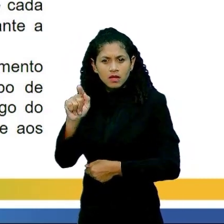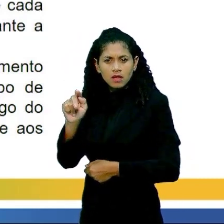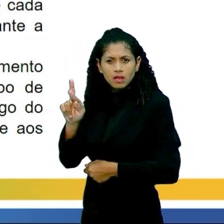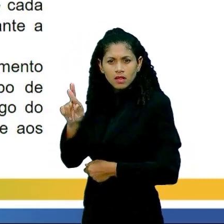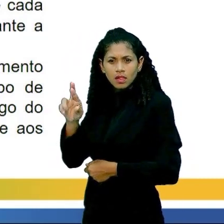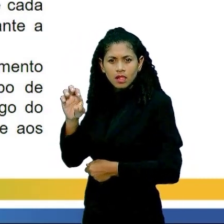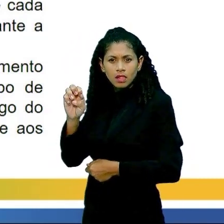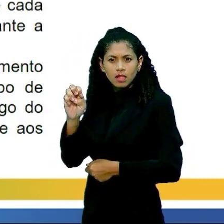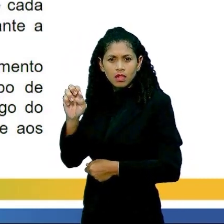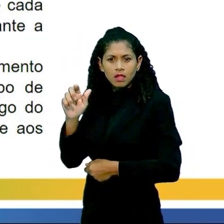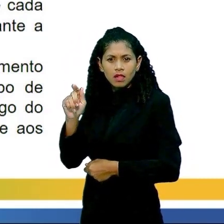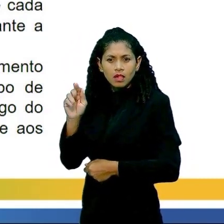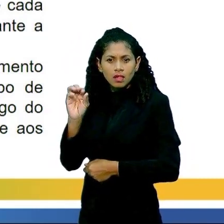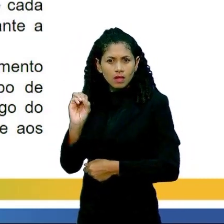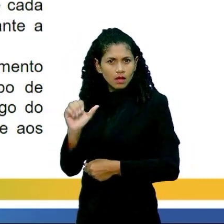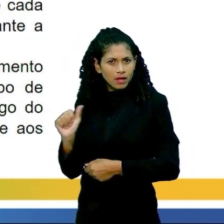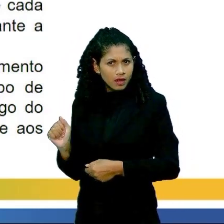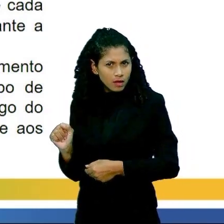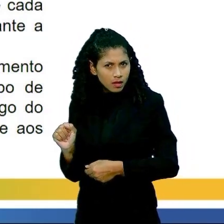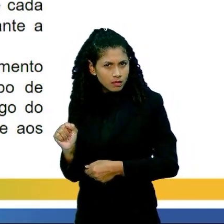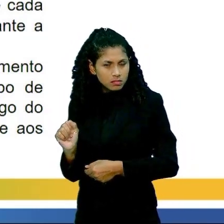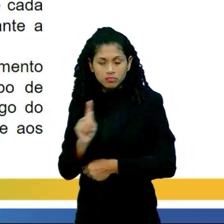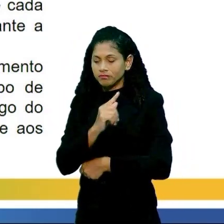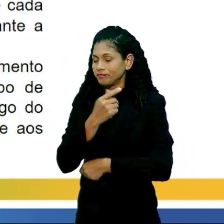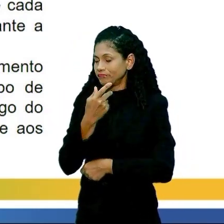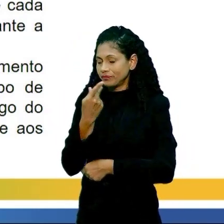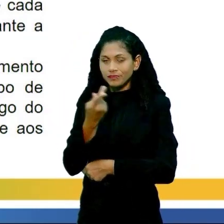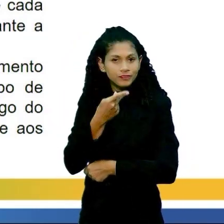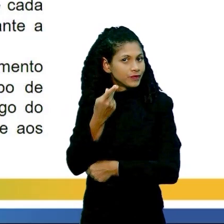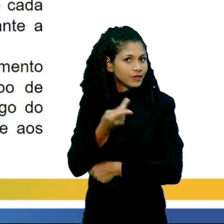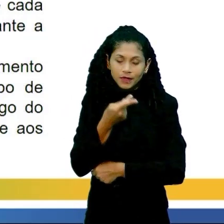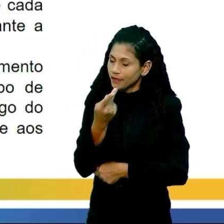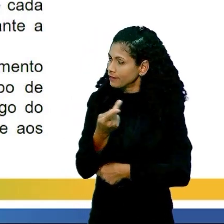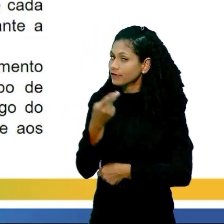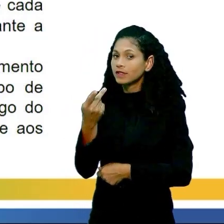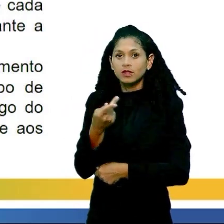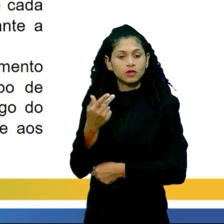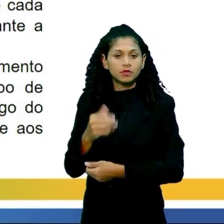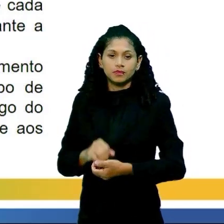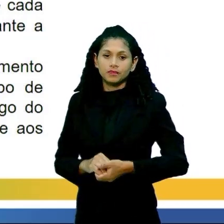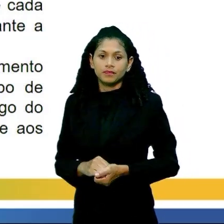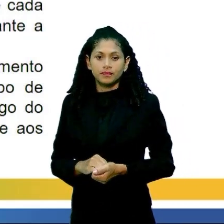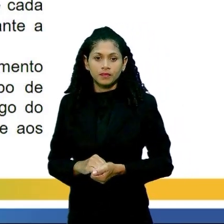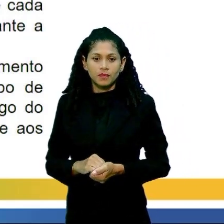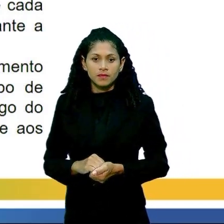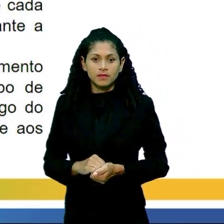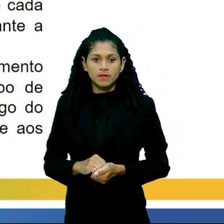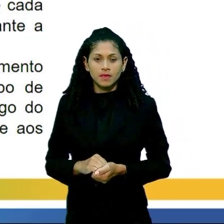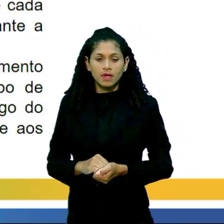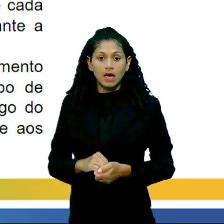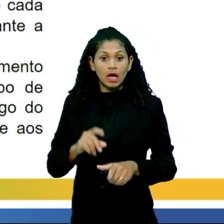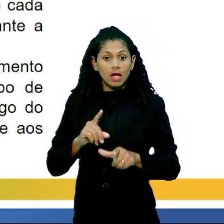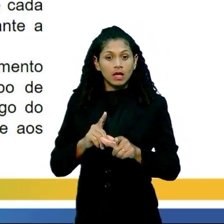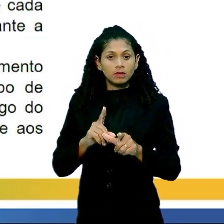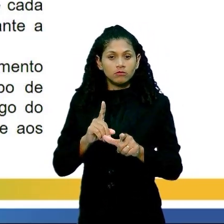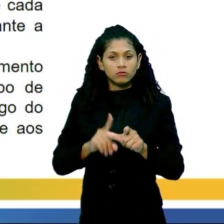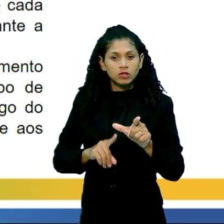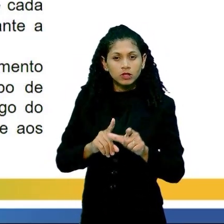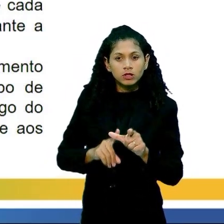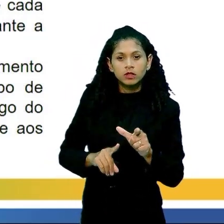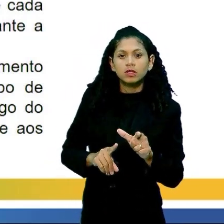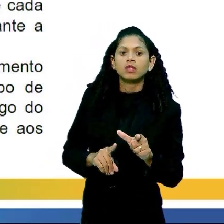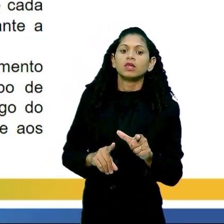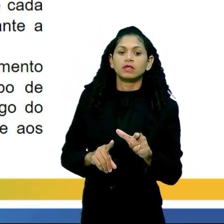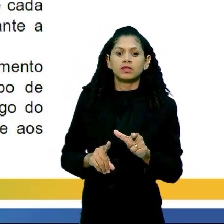de adivinhação. Eu acredito que não falou sobre gregos também. E a amarelinha teve origem no Império Romano. Opa, temos uma